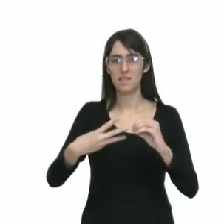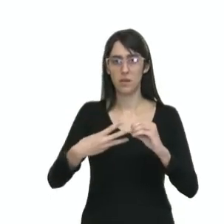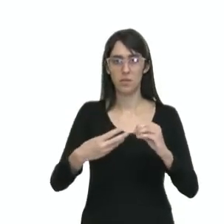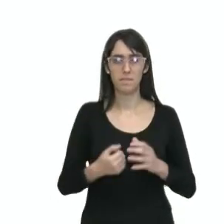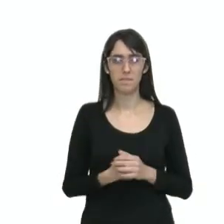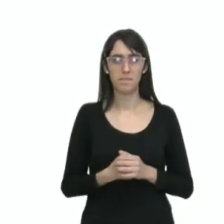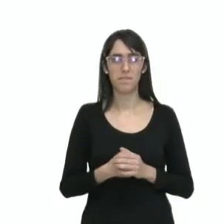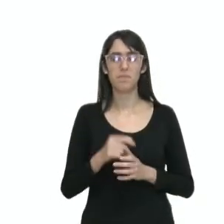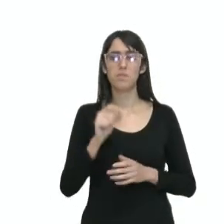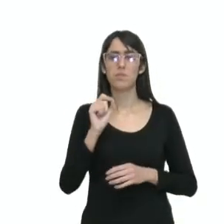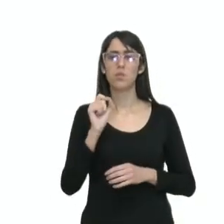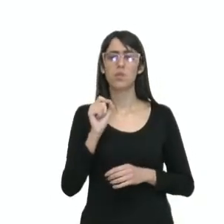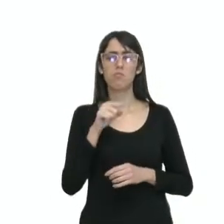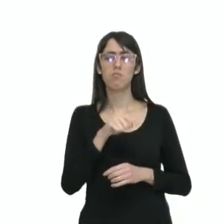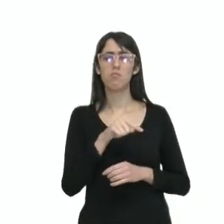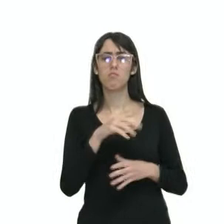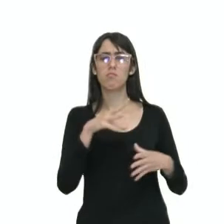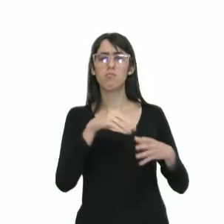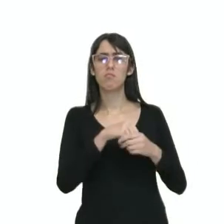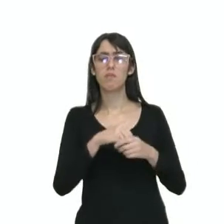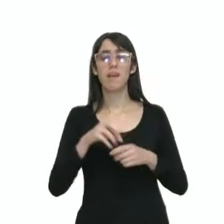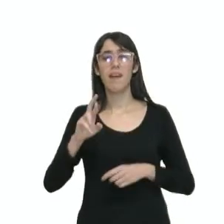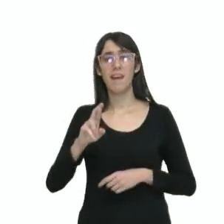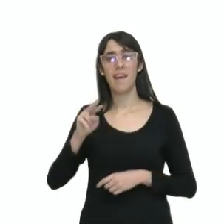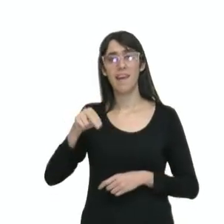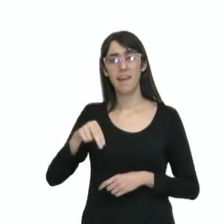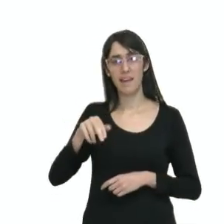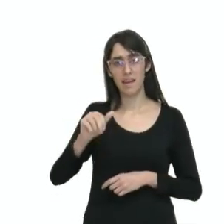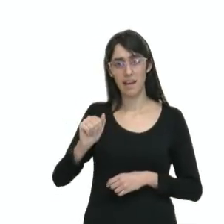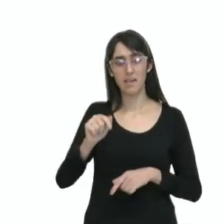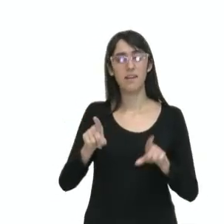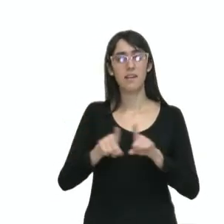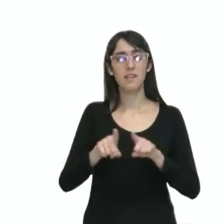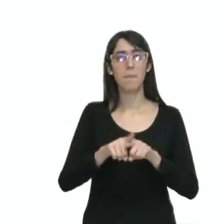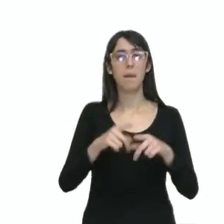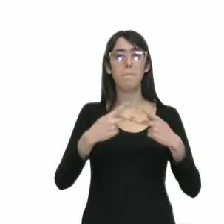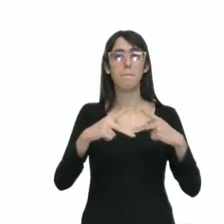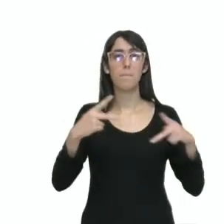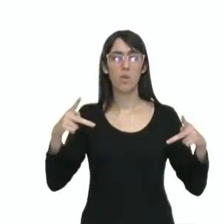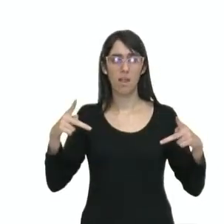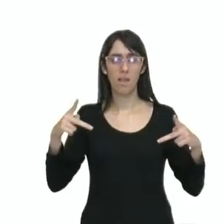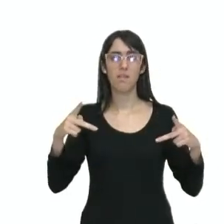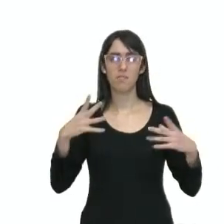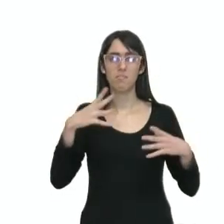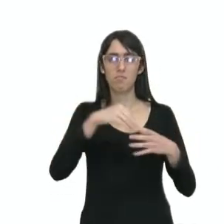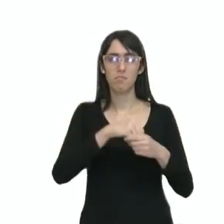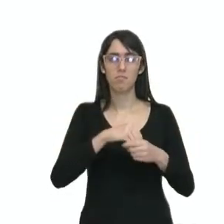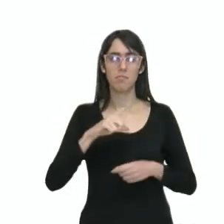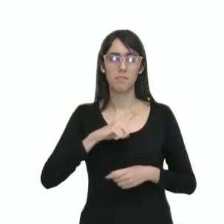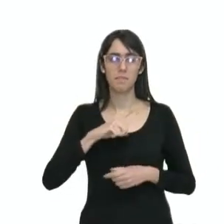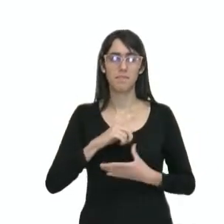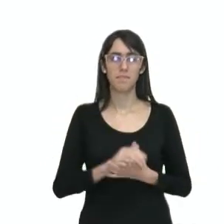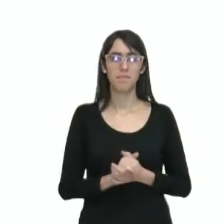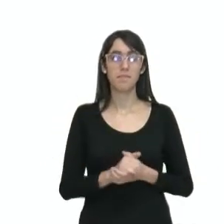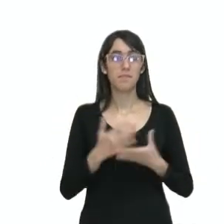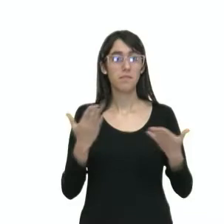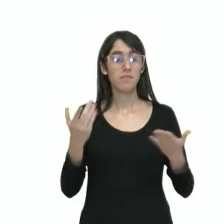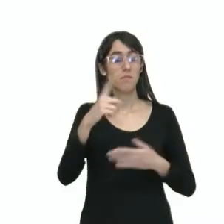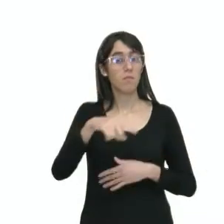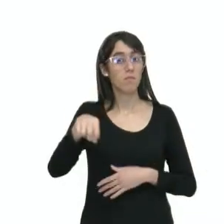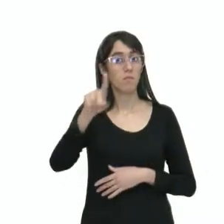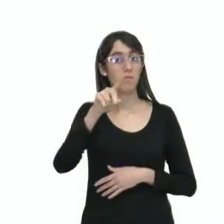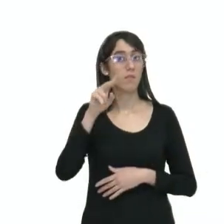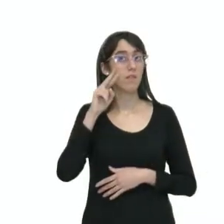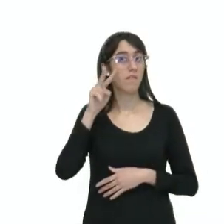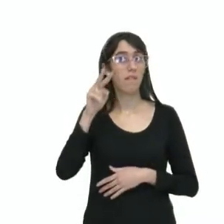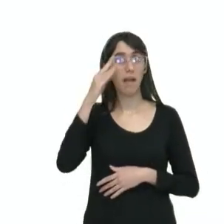São formados por DNA e também por proteínas associadas. Então aqui, só para que vocês